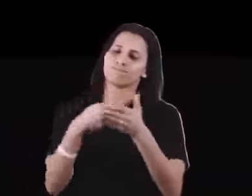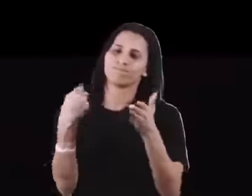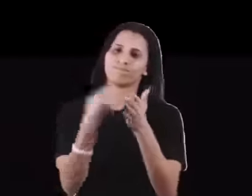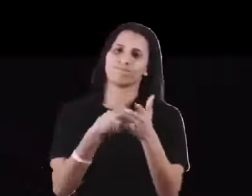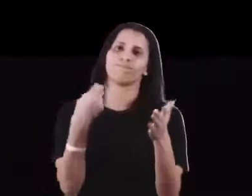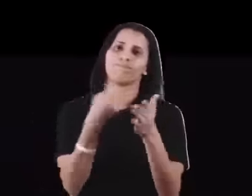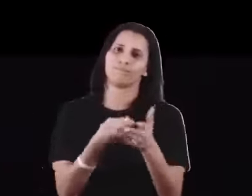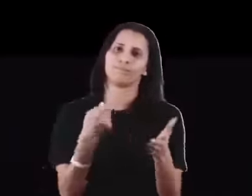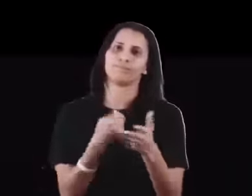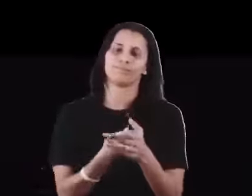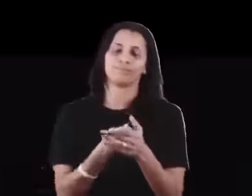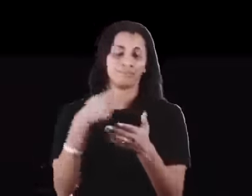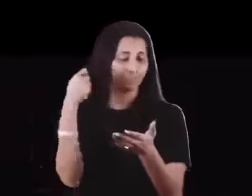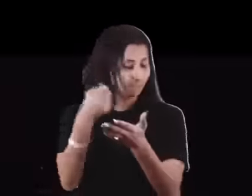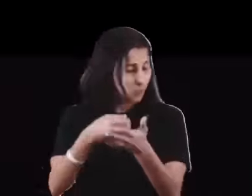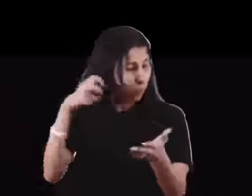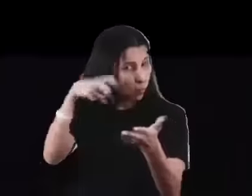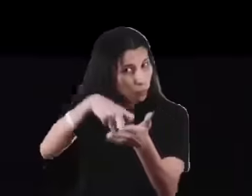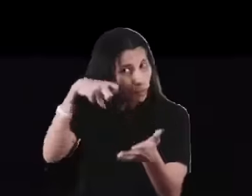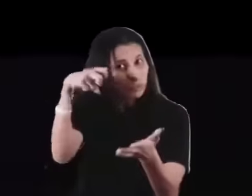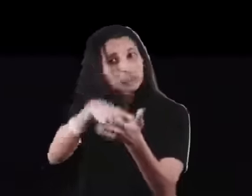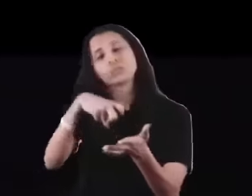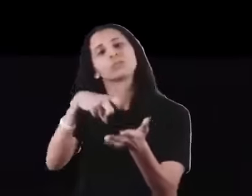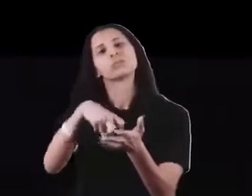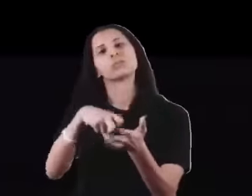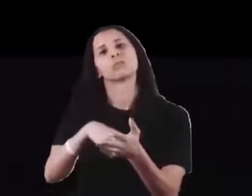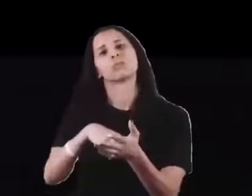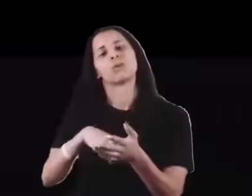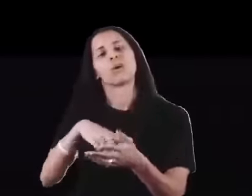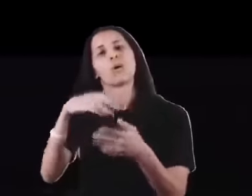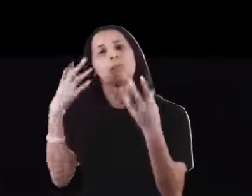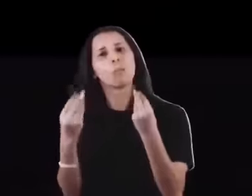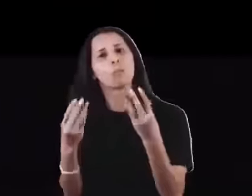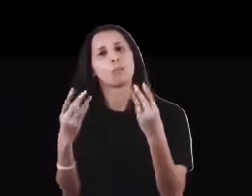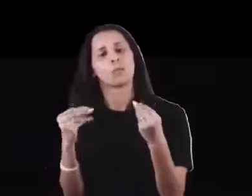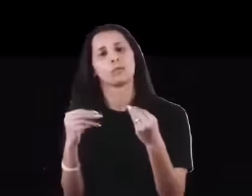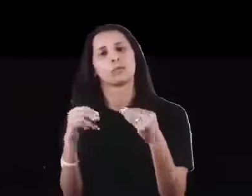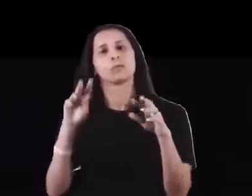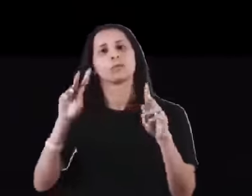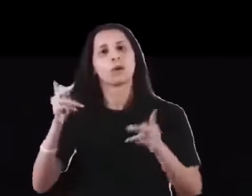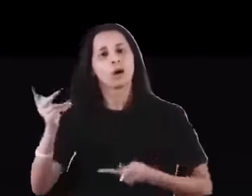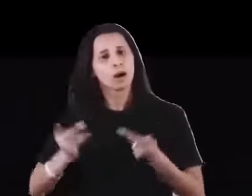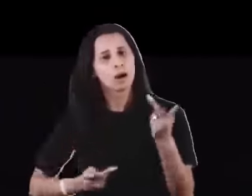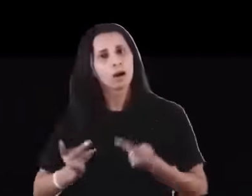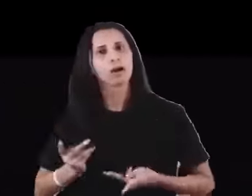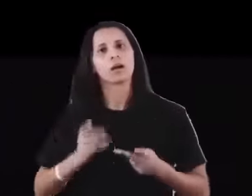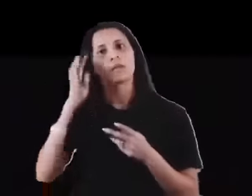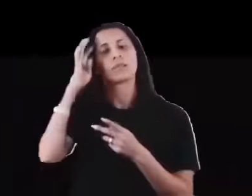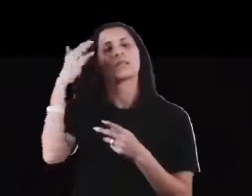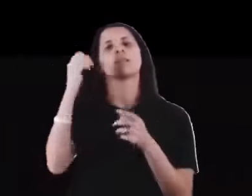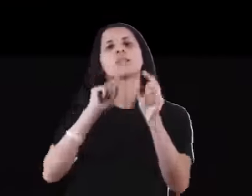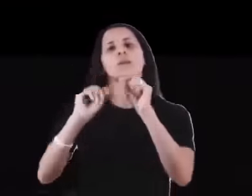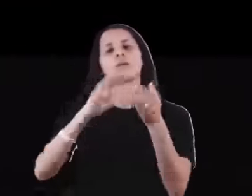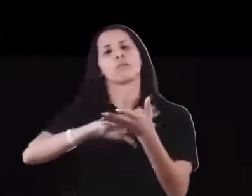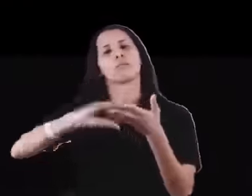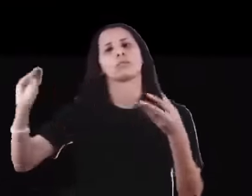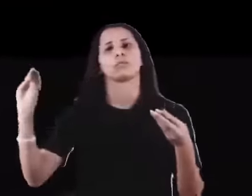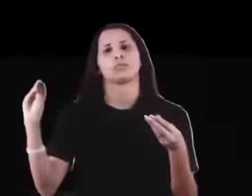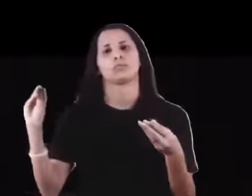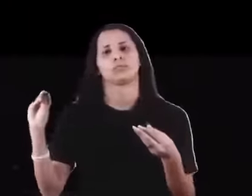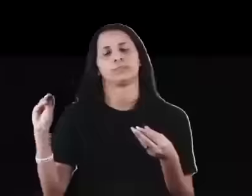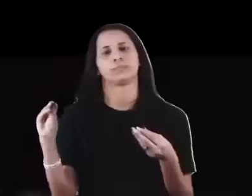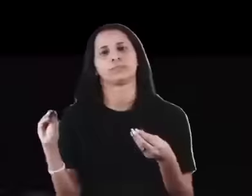tanto mais tanto mais tanto que H resolve fugir para o deserto